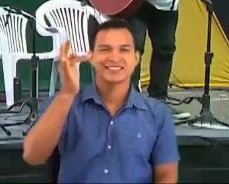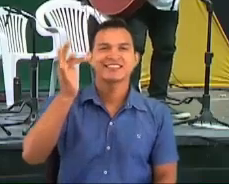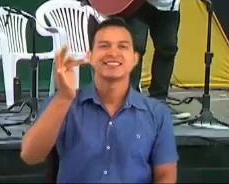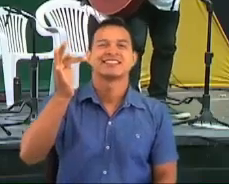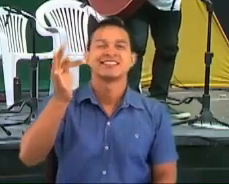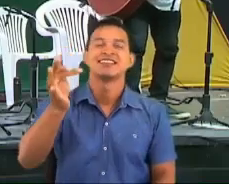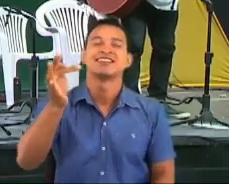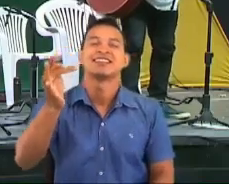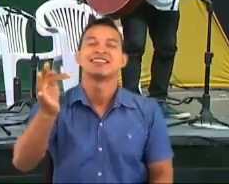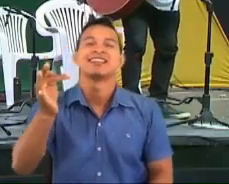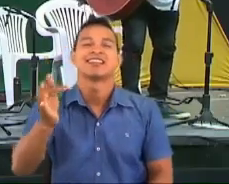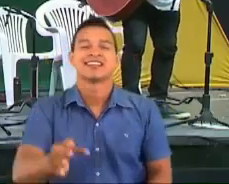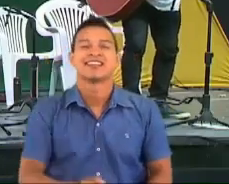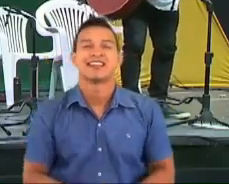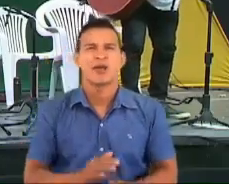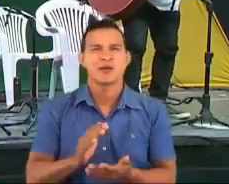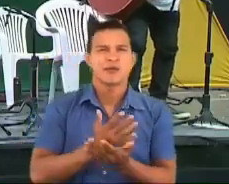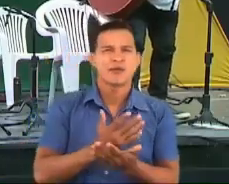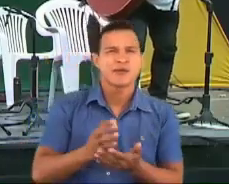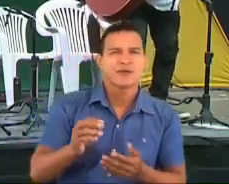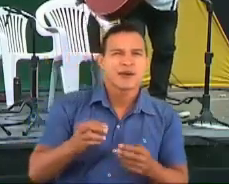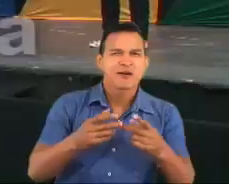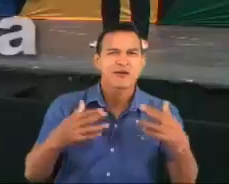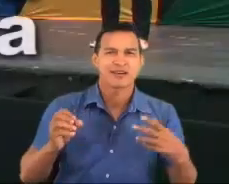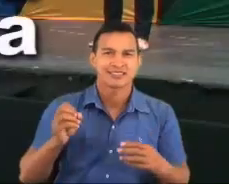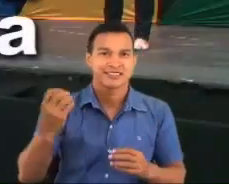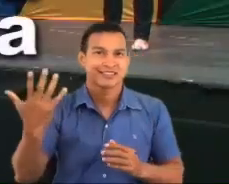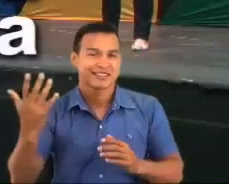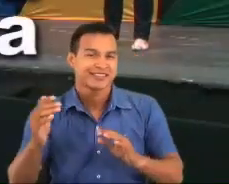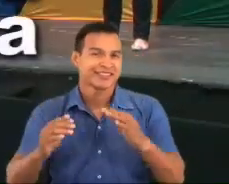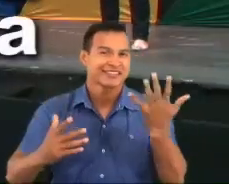chegando. Tchau, gente. Valeu, que Deus